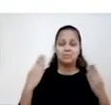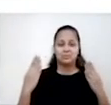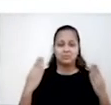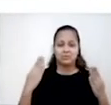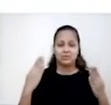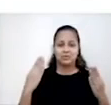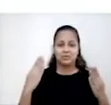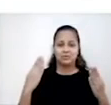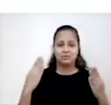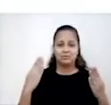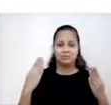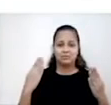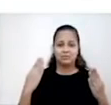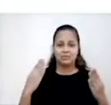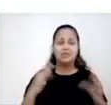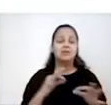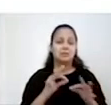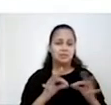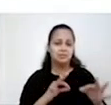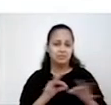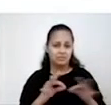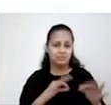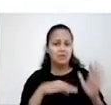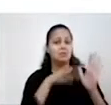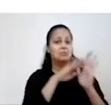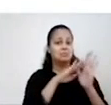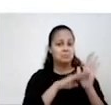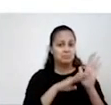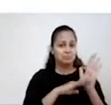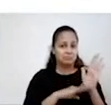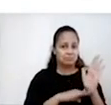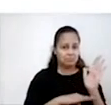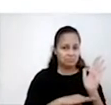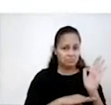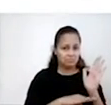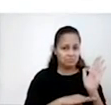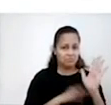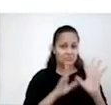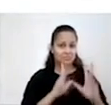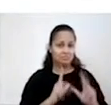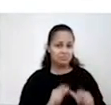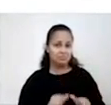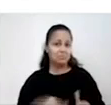né? Essas medidas elas faziam parte de um programa de saneamento da